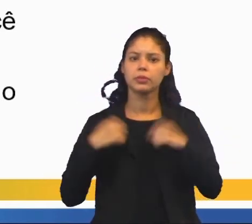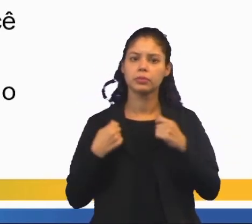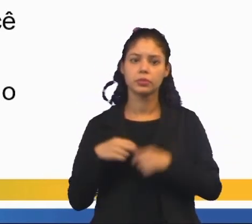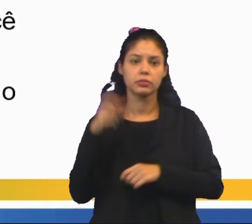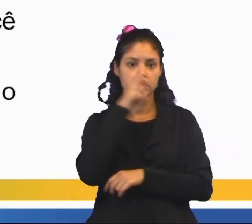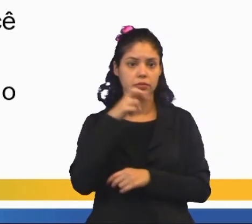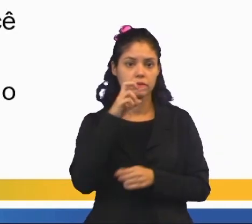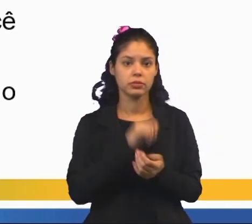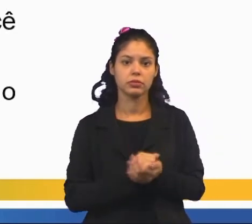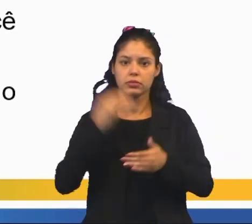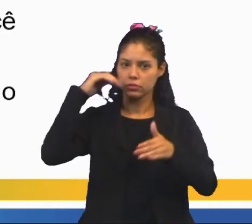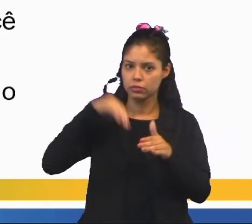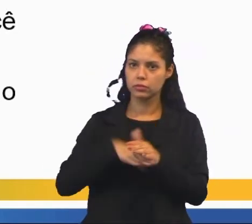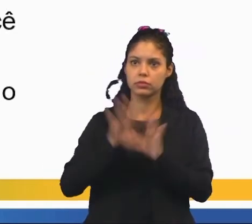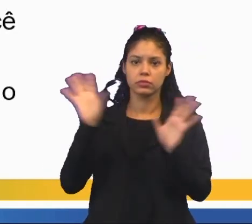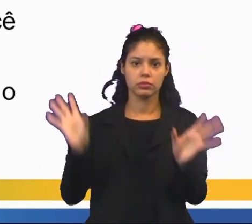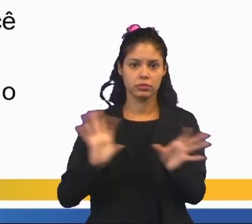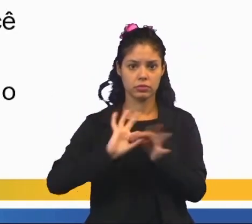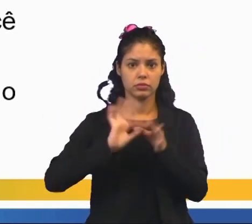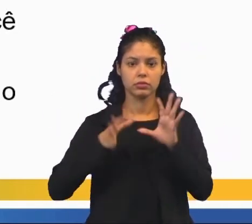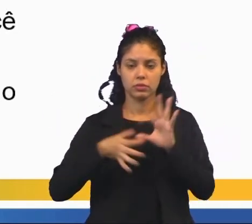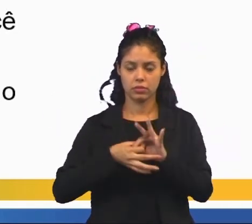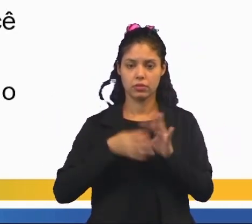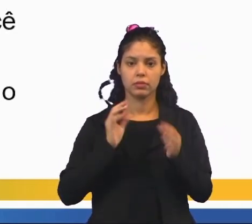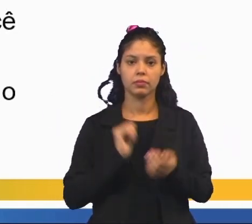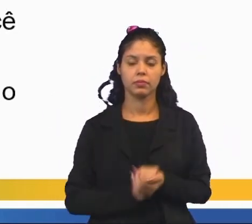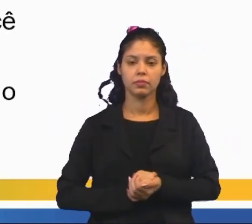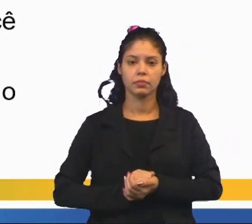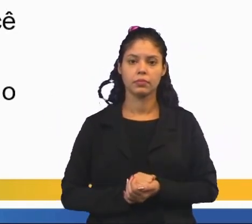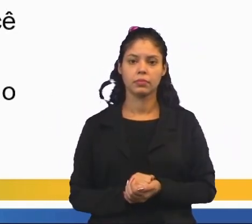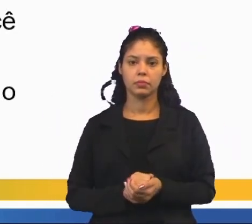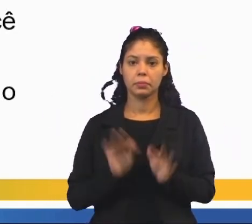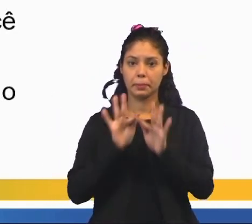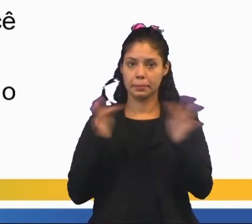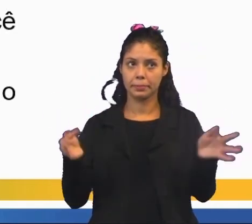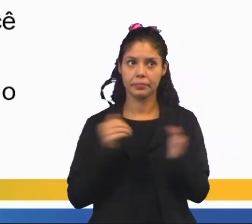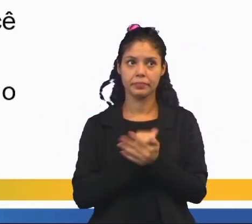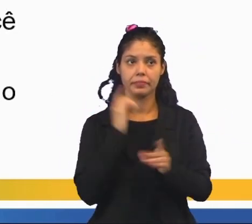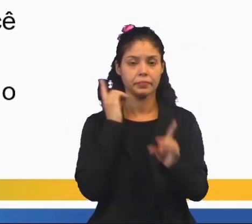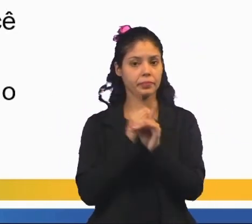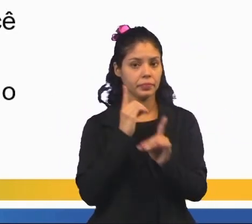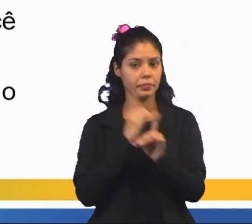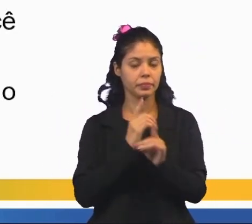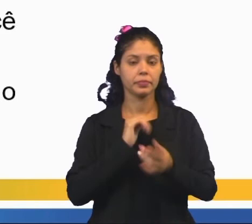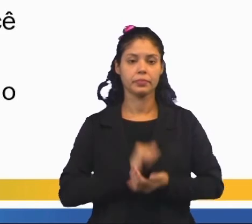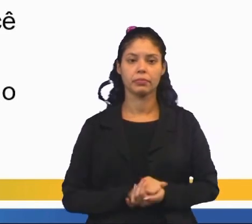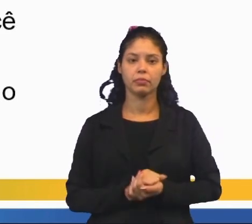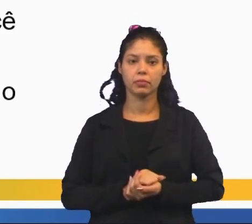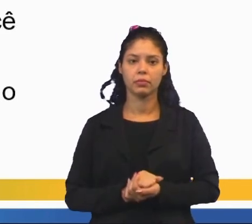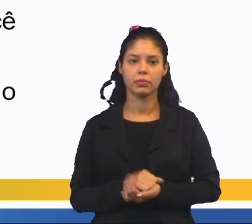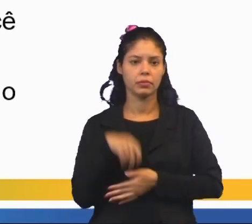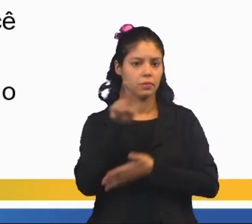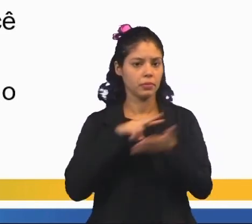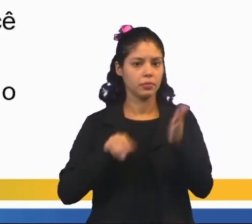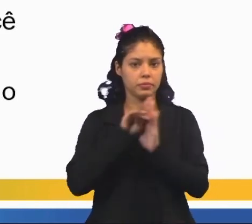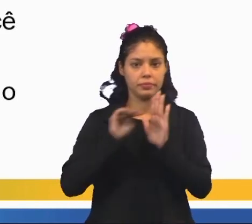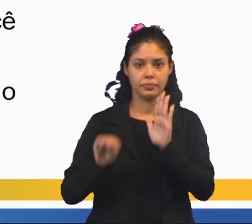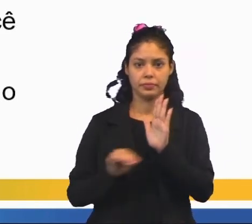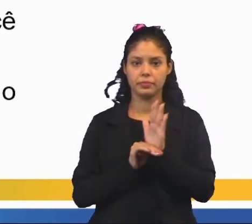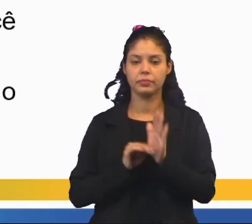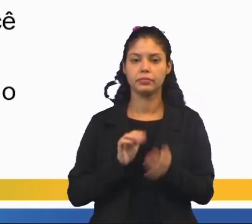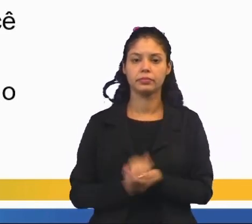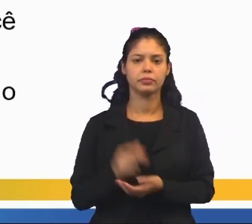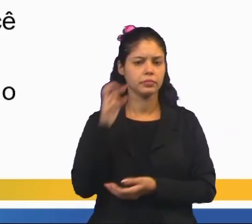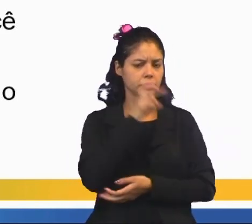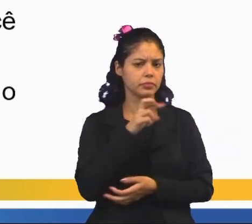palavras, precisamos verificar se este se encaixa no contexto da frase em que se encontra. Leia a